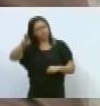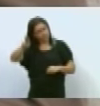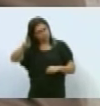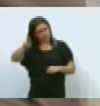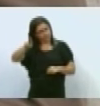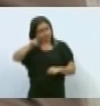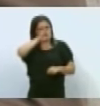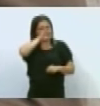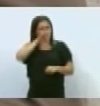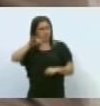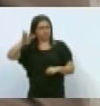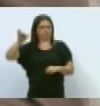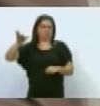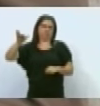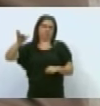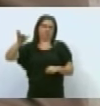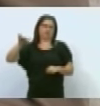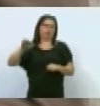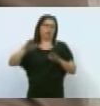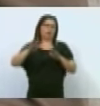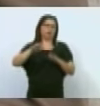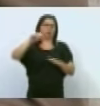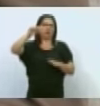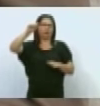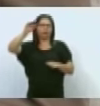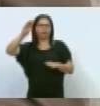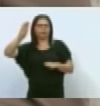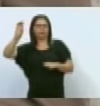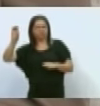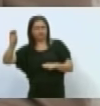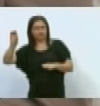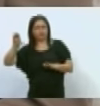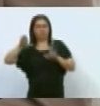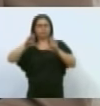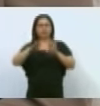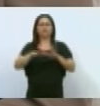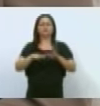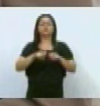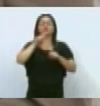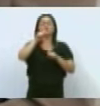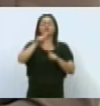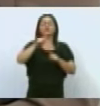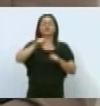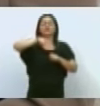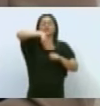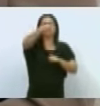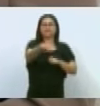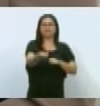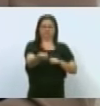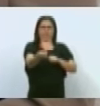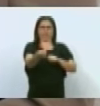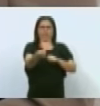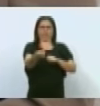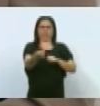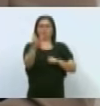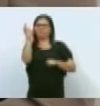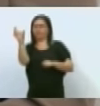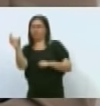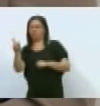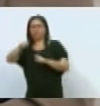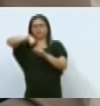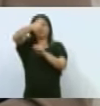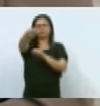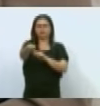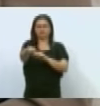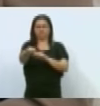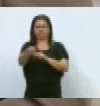gente soletra. Né, cara? A, B, C. Mas assim, a gente procura sempre dar um sinal. Dar um sinal para